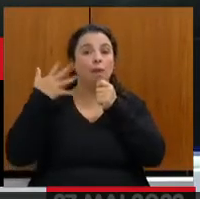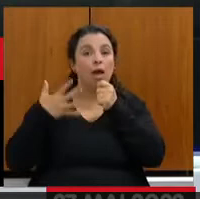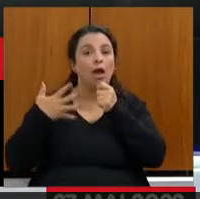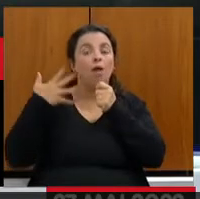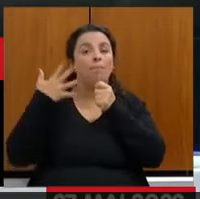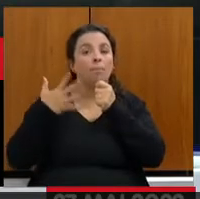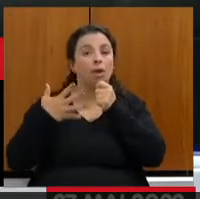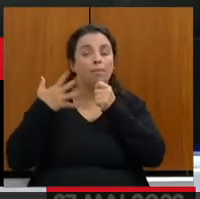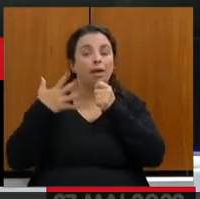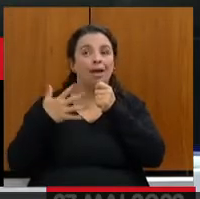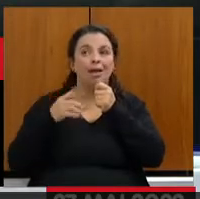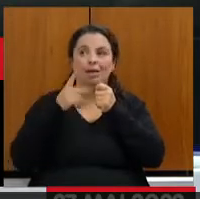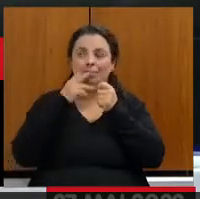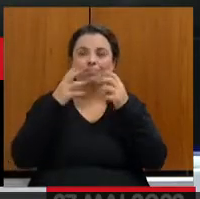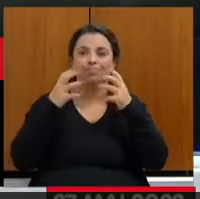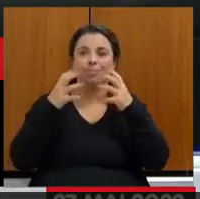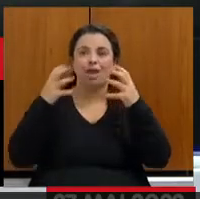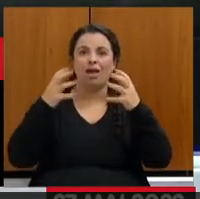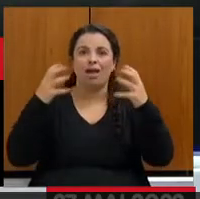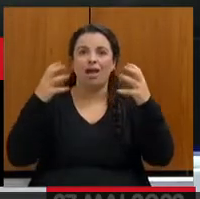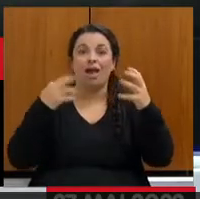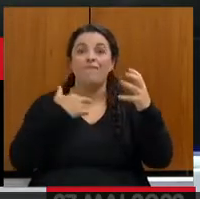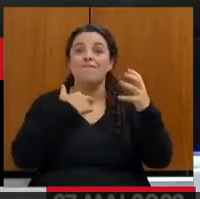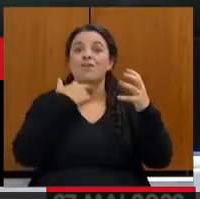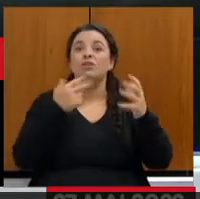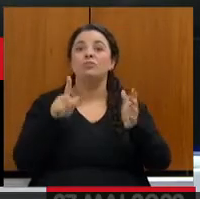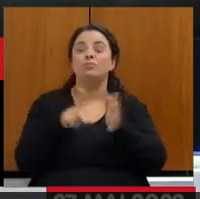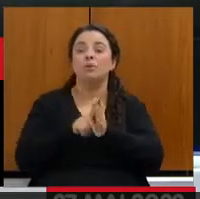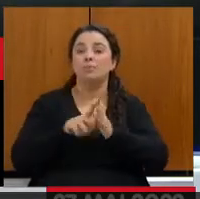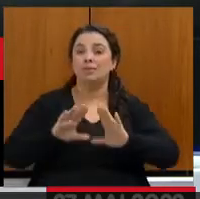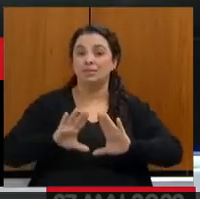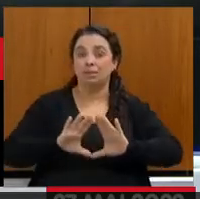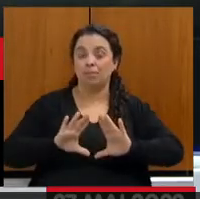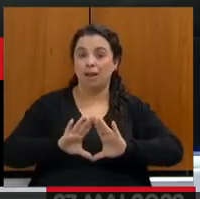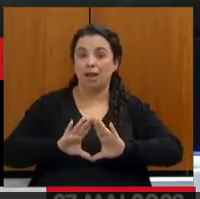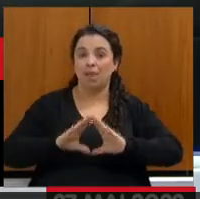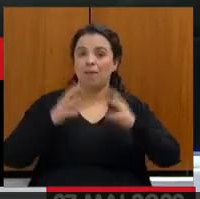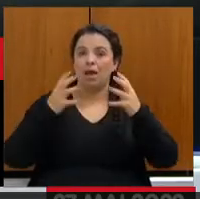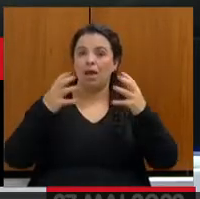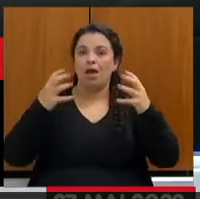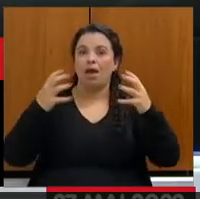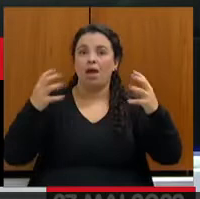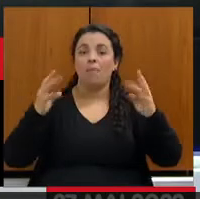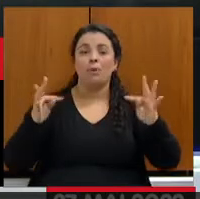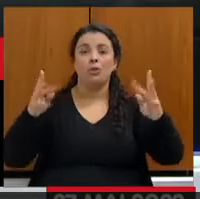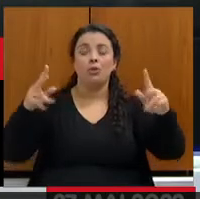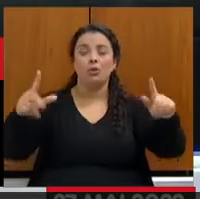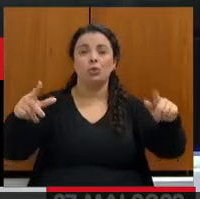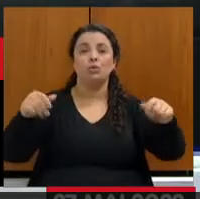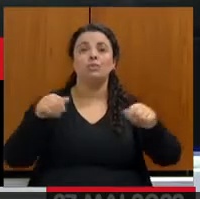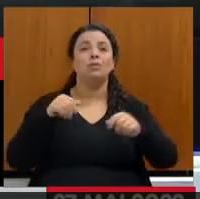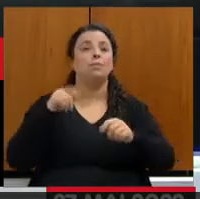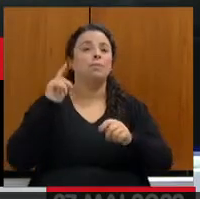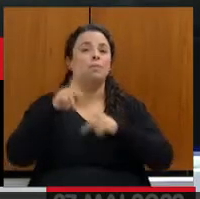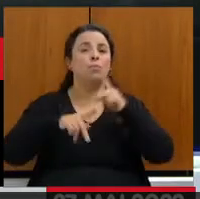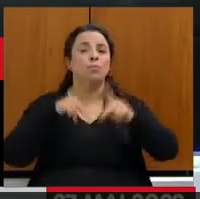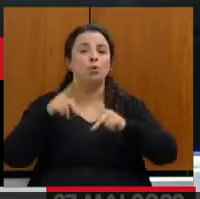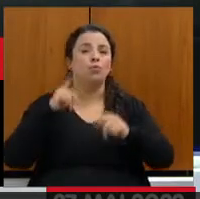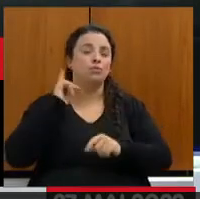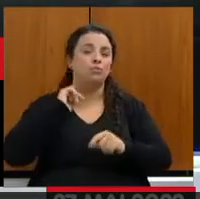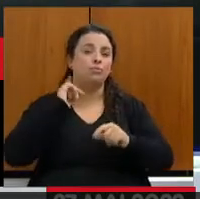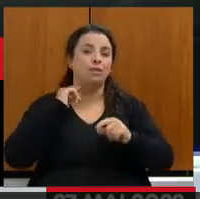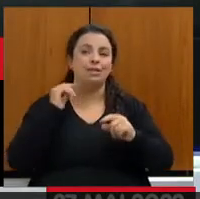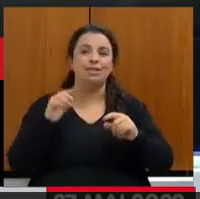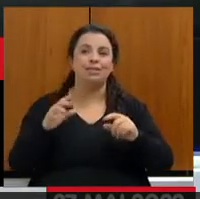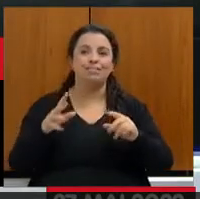voz da Assembleia Legislativa de Minas Gerais para todas as mineiras e mineiros nós falamos também para o mundo